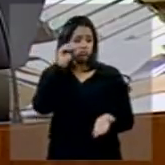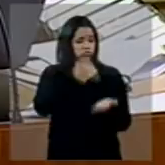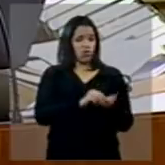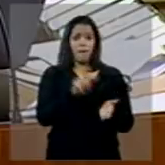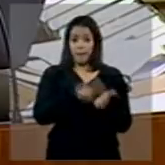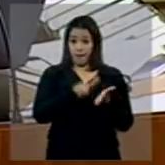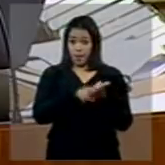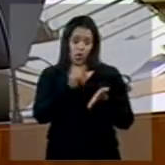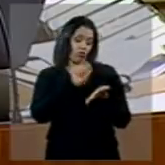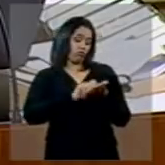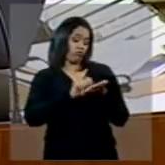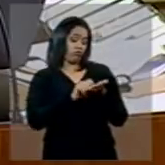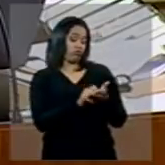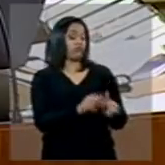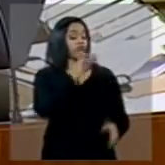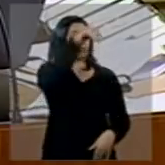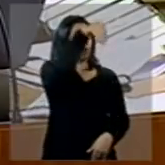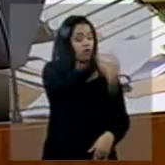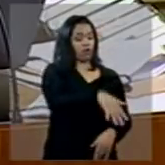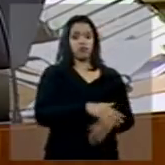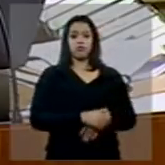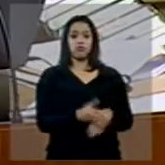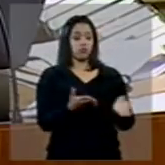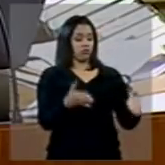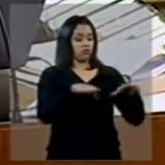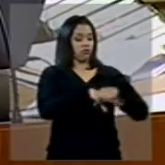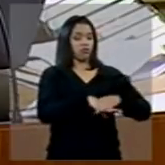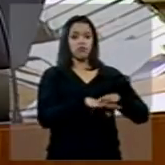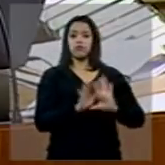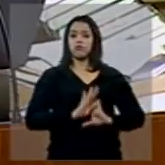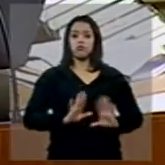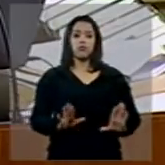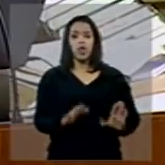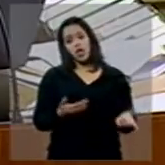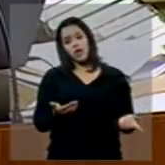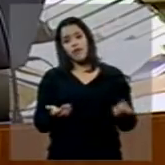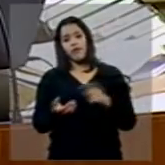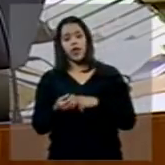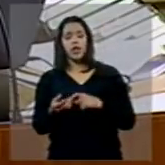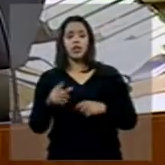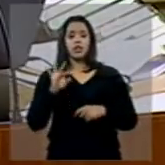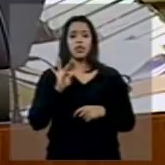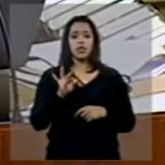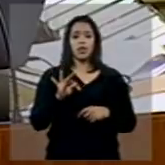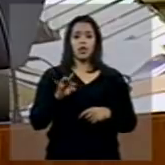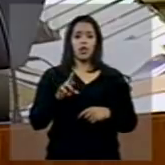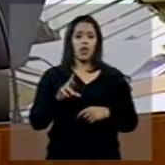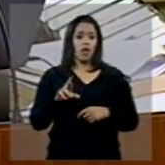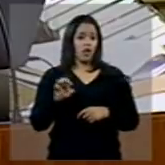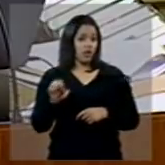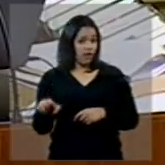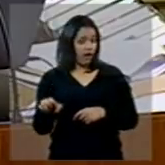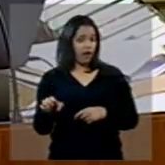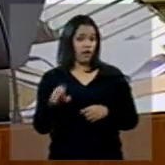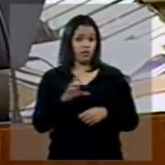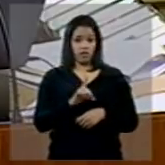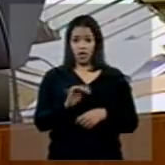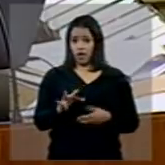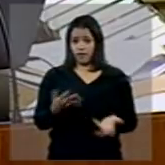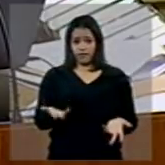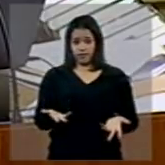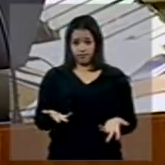numa urna que é lacrada e vem para o Tribunal Regional Eleitoral do Distrito Federal,